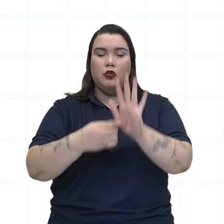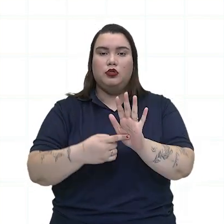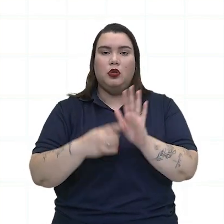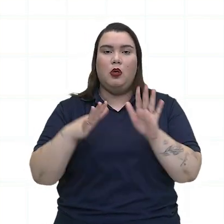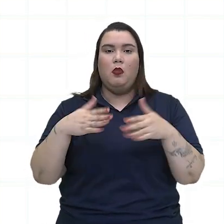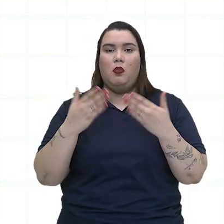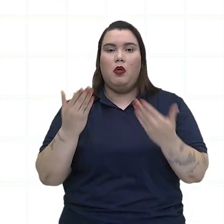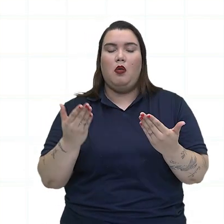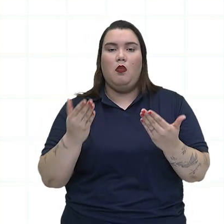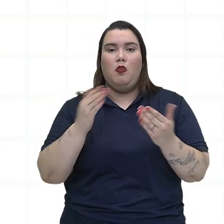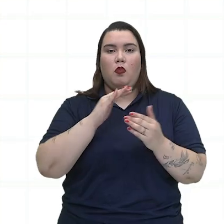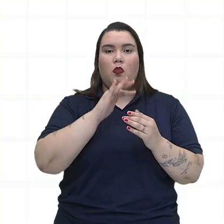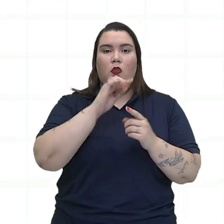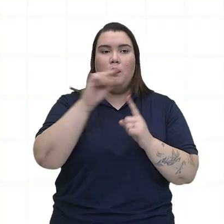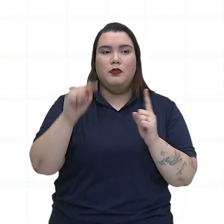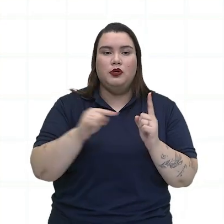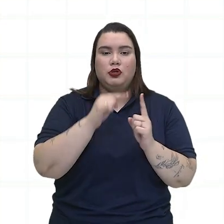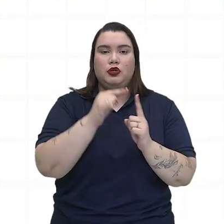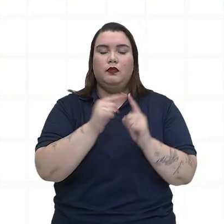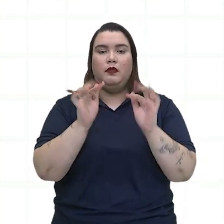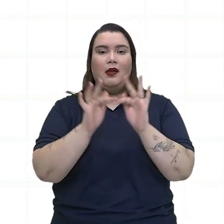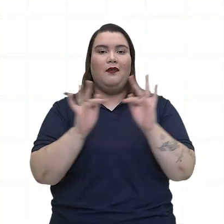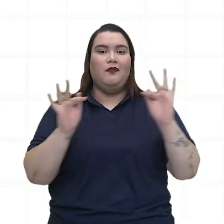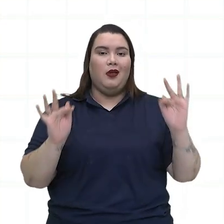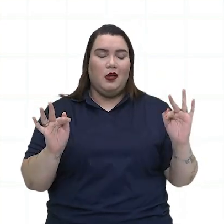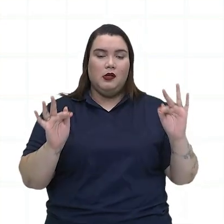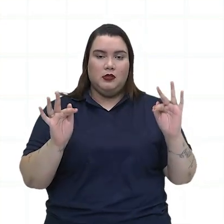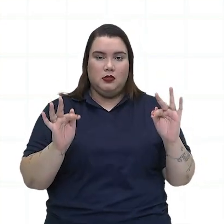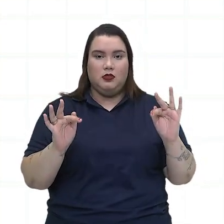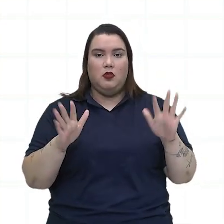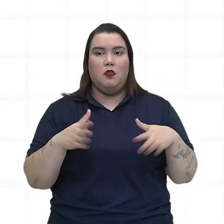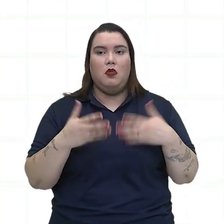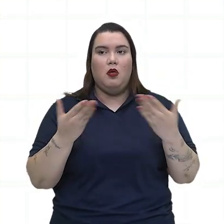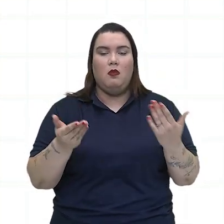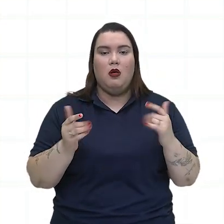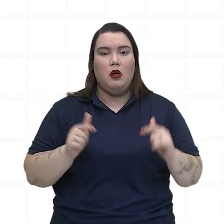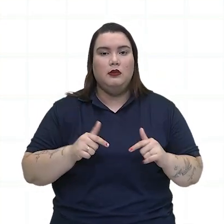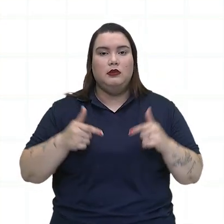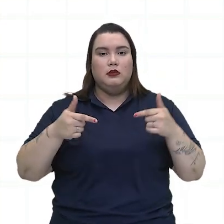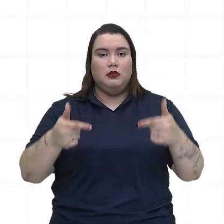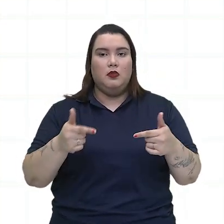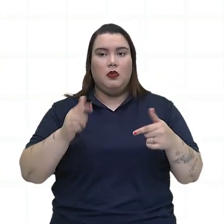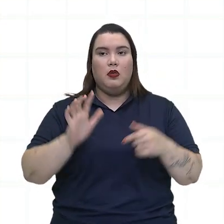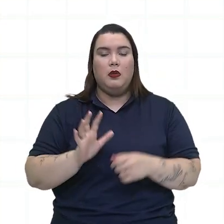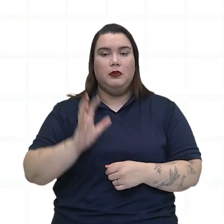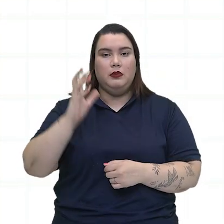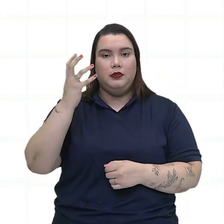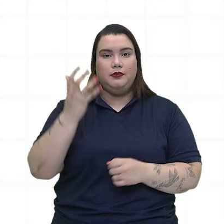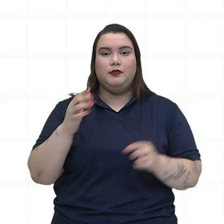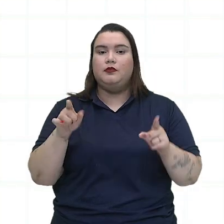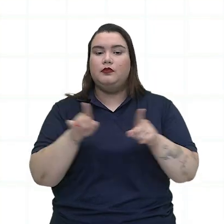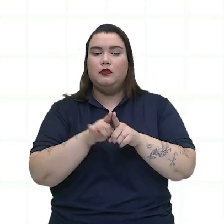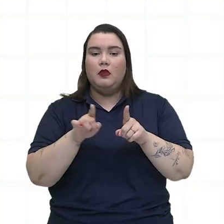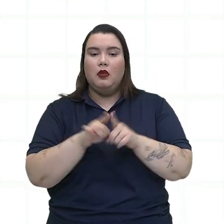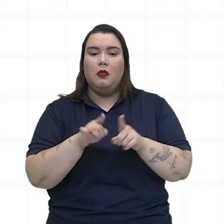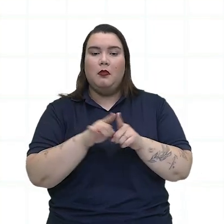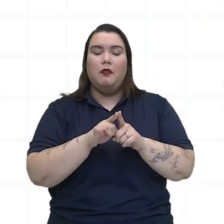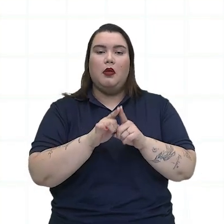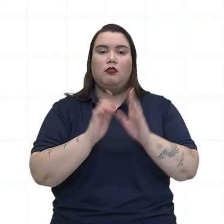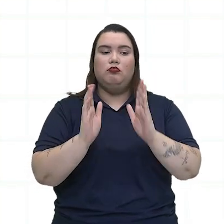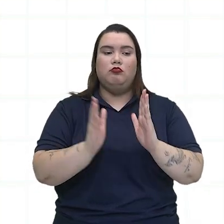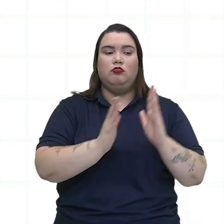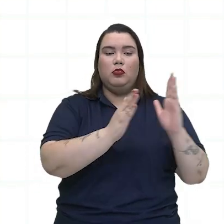dizer o que está sendo feito, qual é a rotina, qual é o hábito, o que acontece e também um